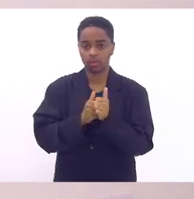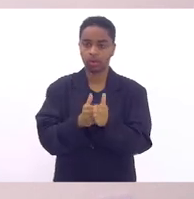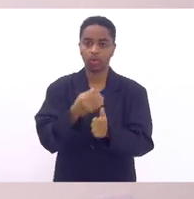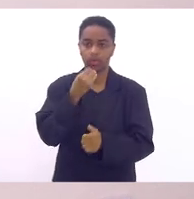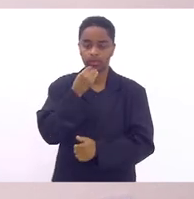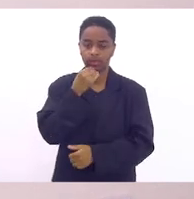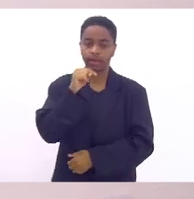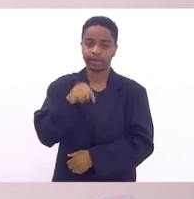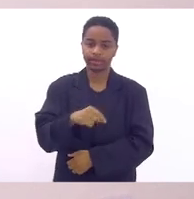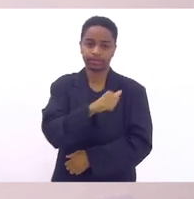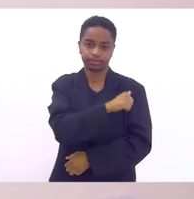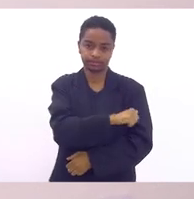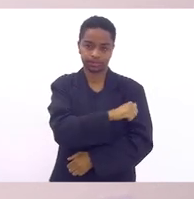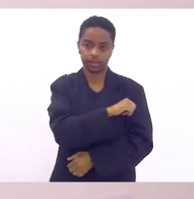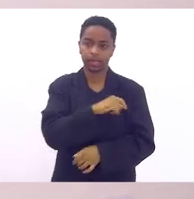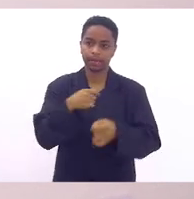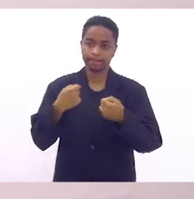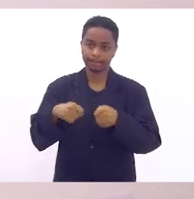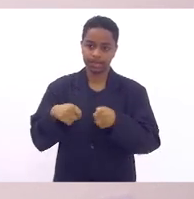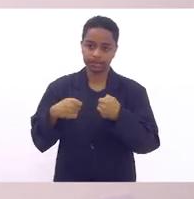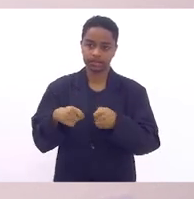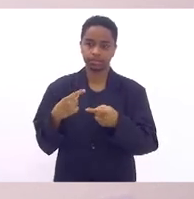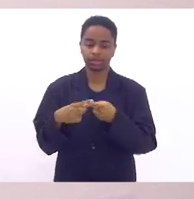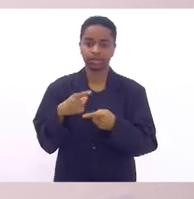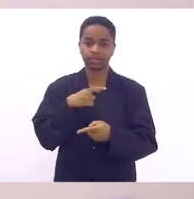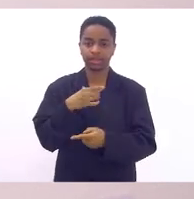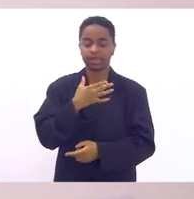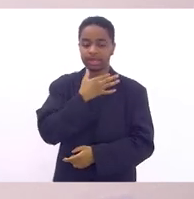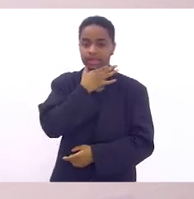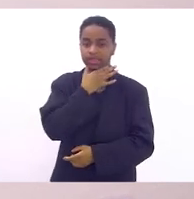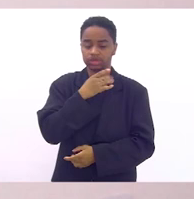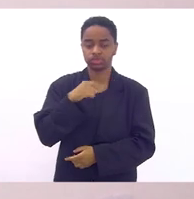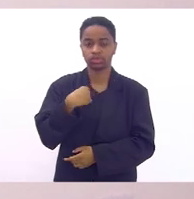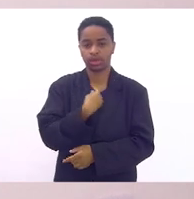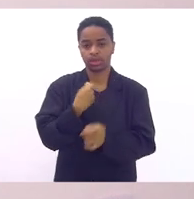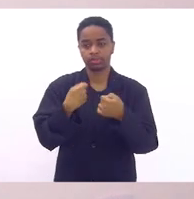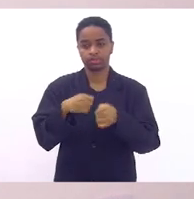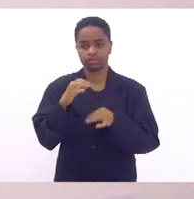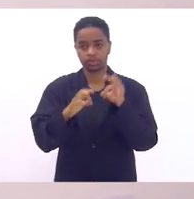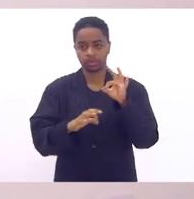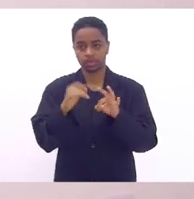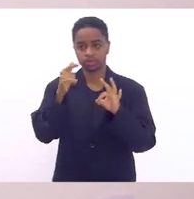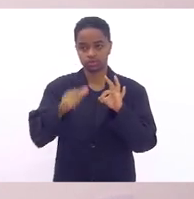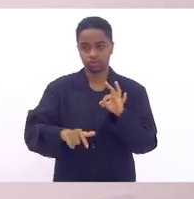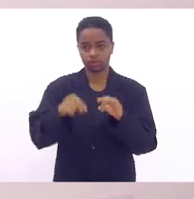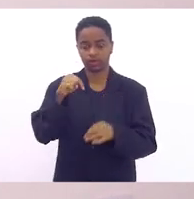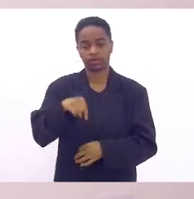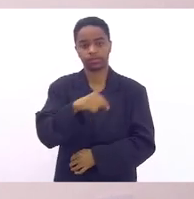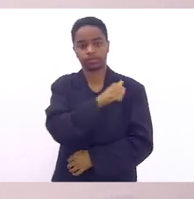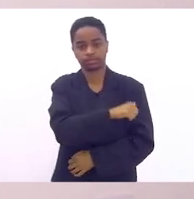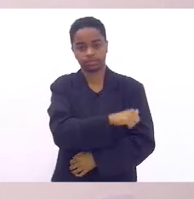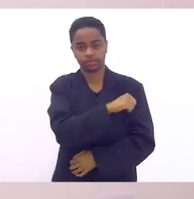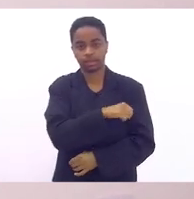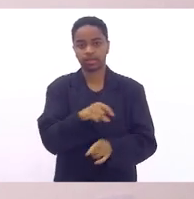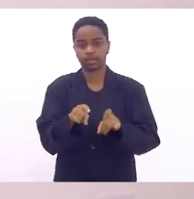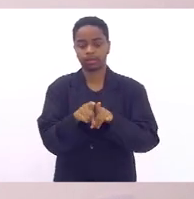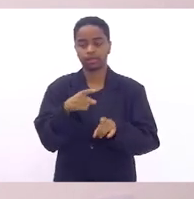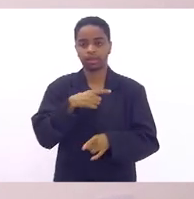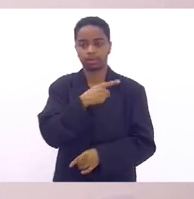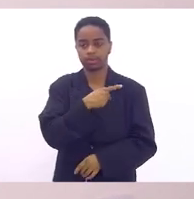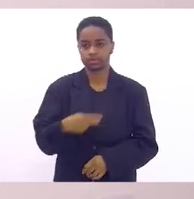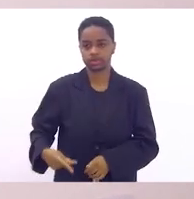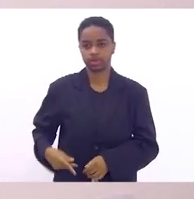Janeiro ele precisa nós temos uma crise intuicional a gente precisa reestruturar né o estado do Rio de Janeiro é ótimo Tá aqui o nosso presidente da